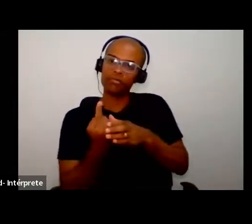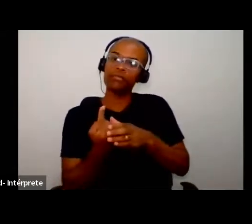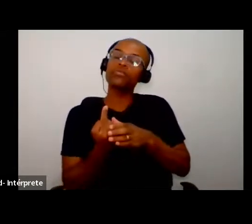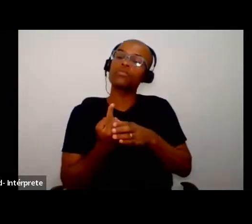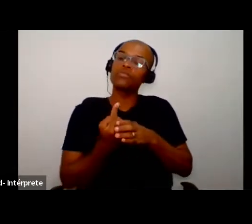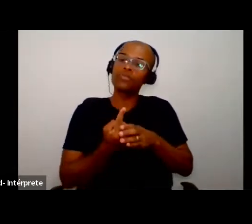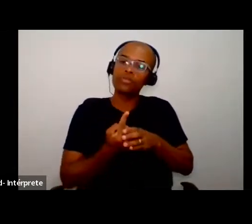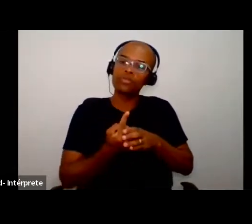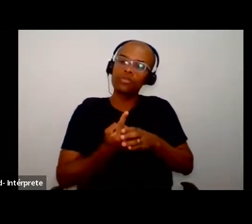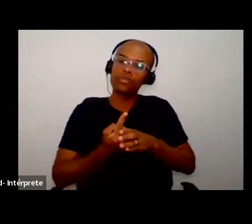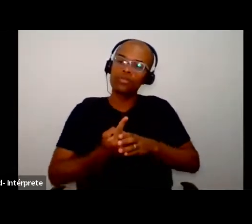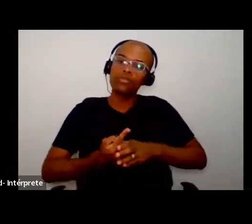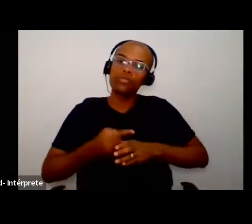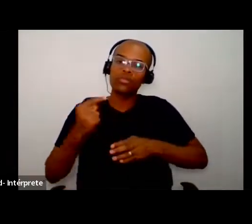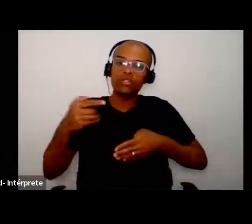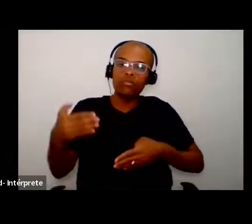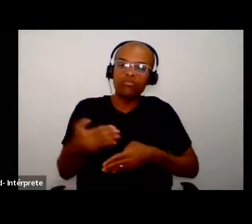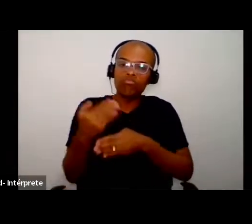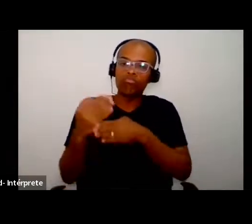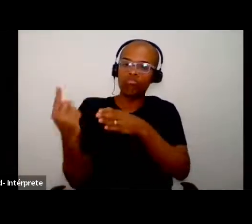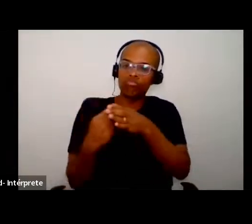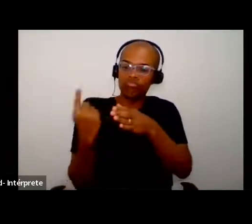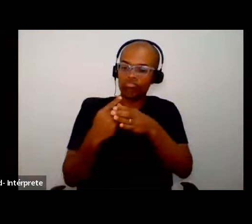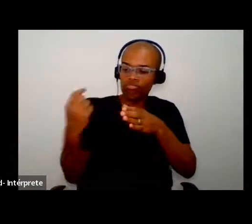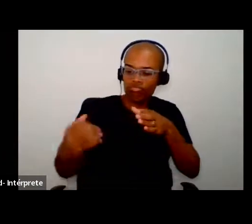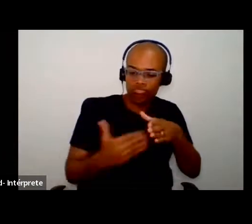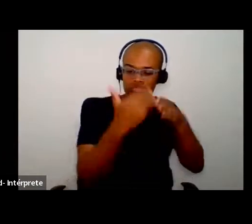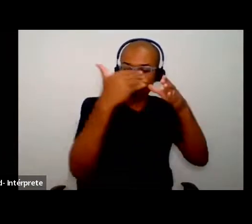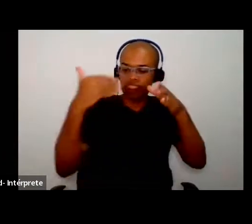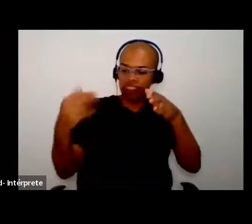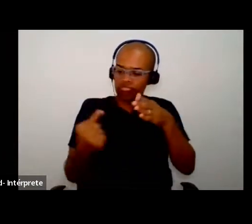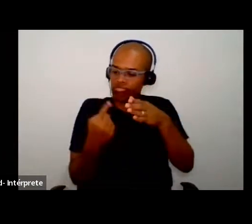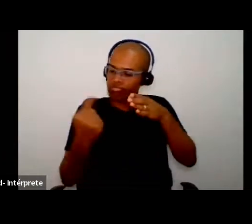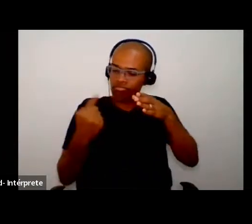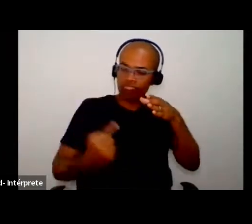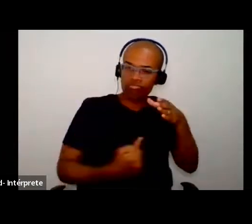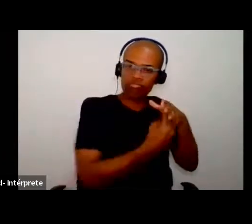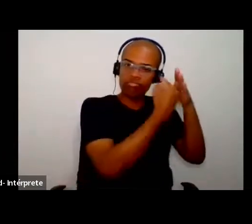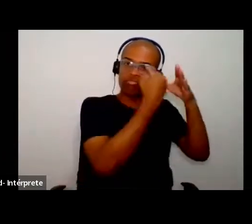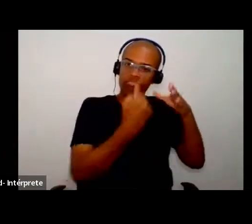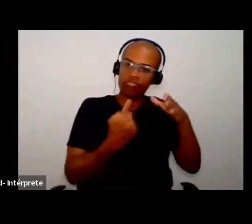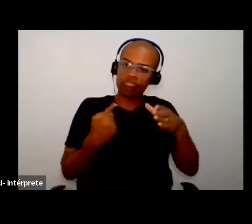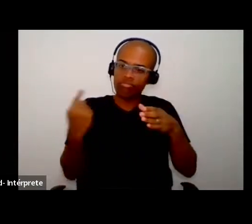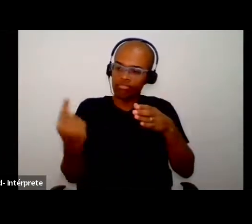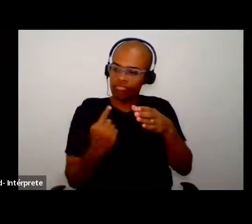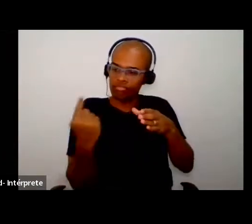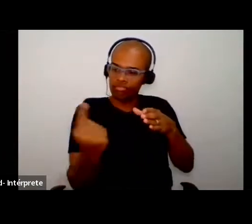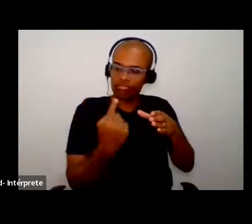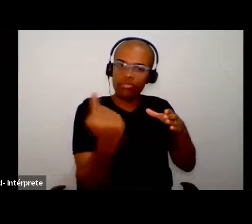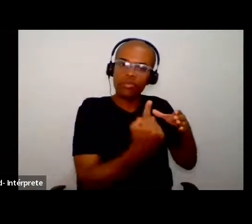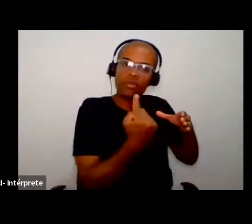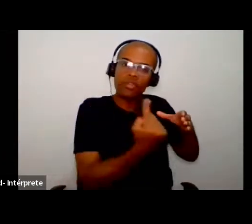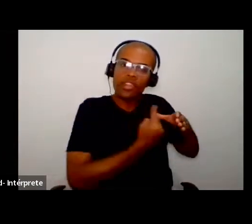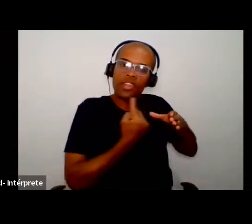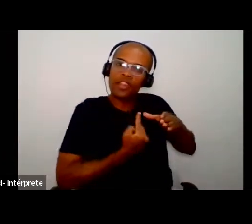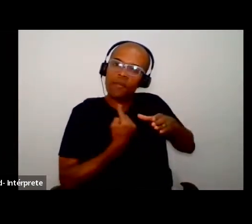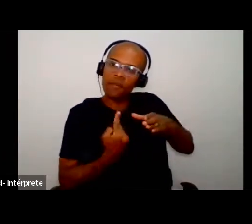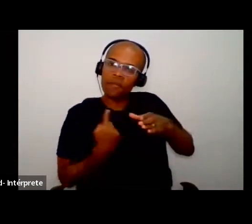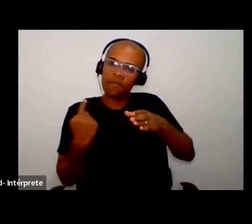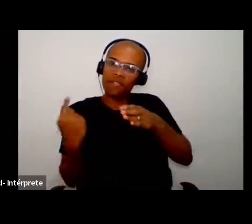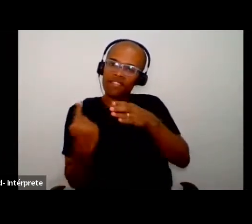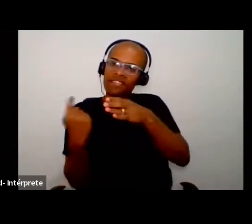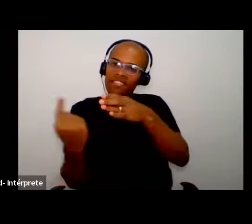Sapateia no tijolo, peão, sapateia no tijolo, peão, roda, peão, bambeia,